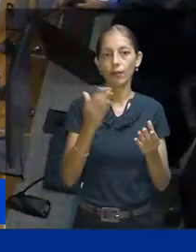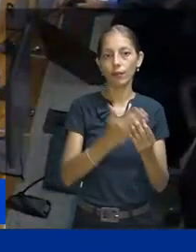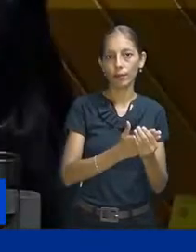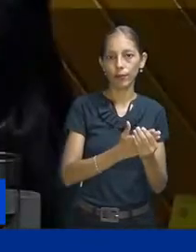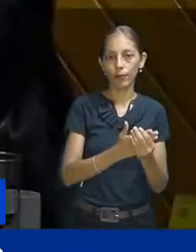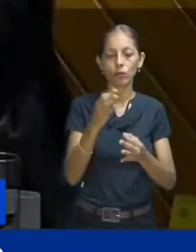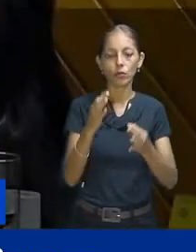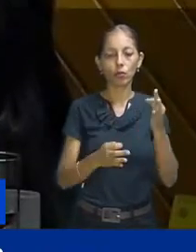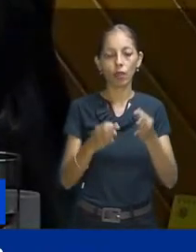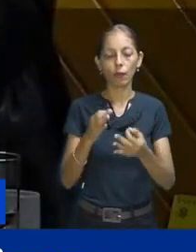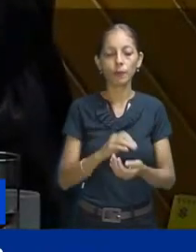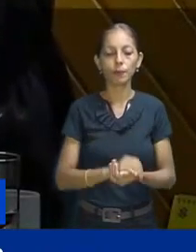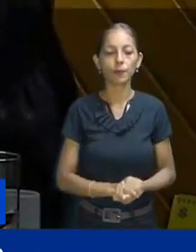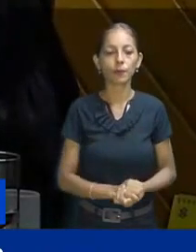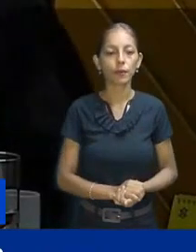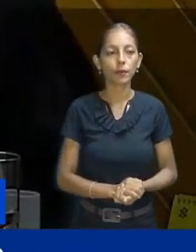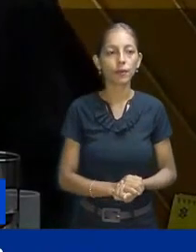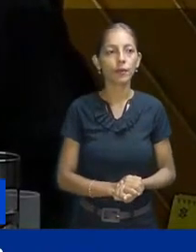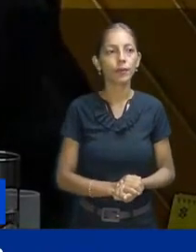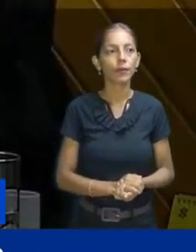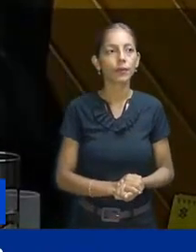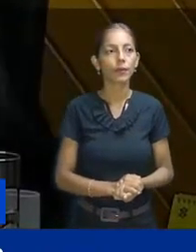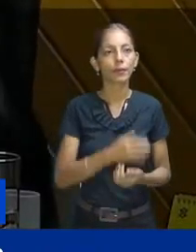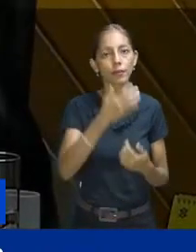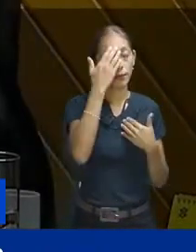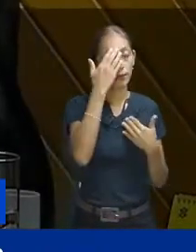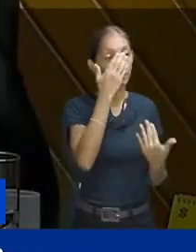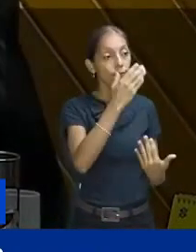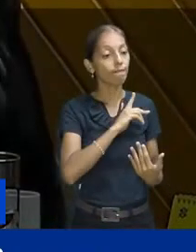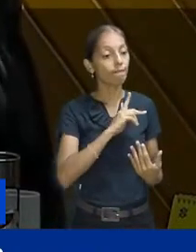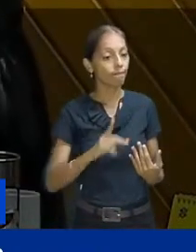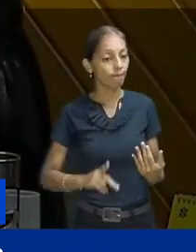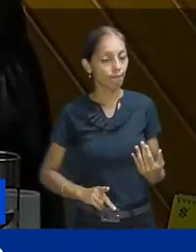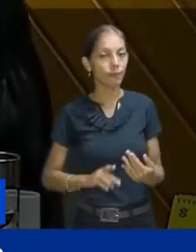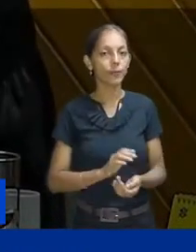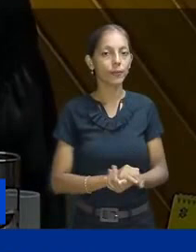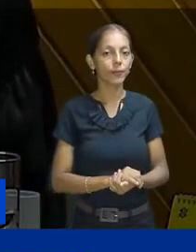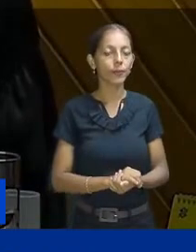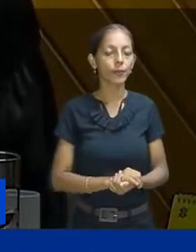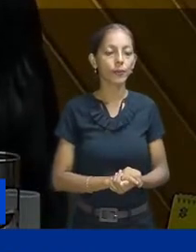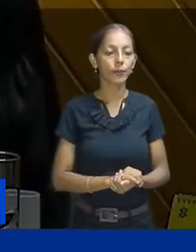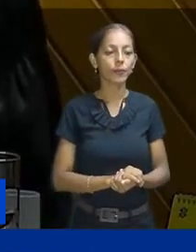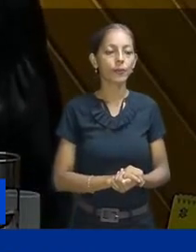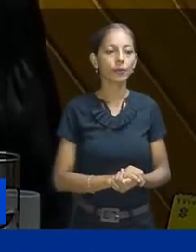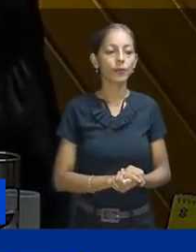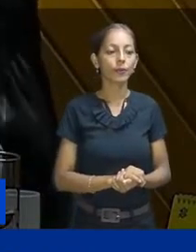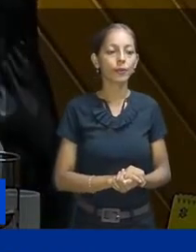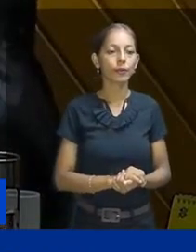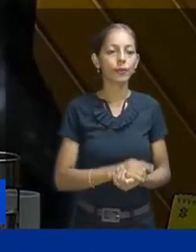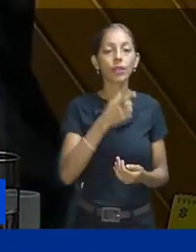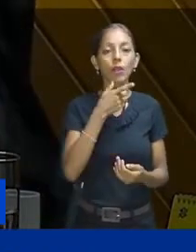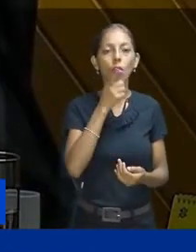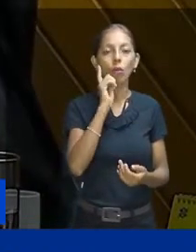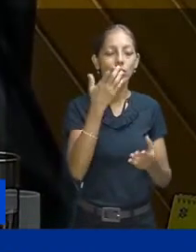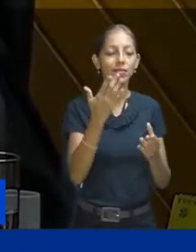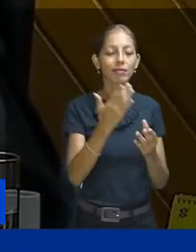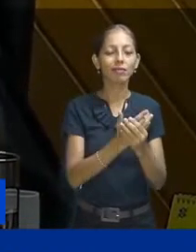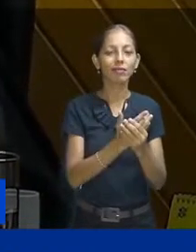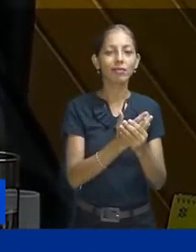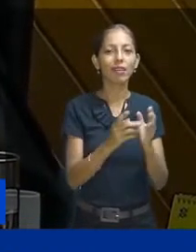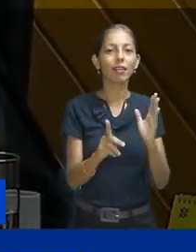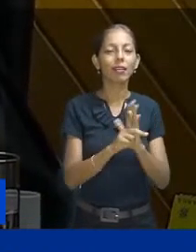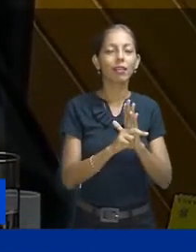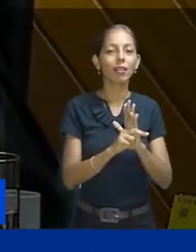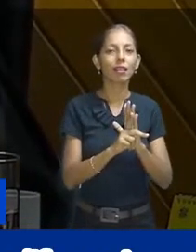Obrigado, presidente. Esses processos são de relatoria do colega Normandes e, na data de ontem, ele anunciou que julgaria em